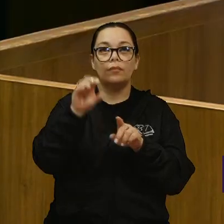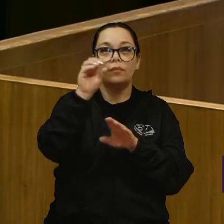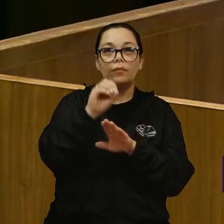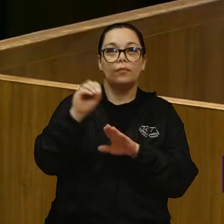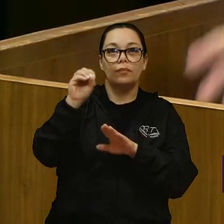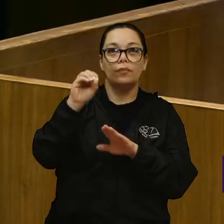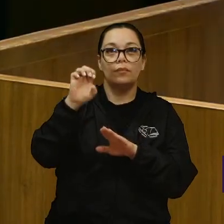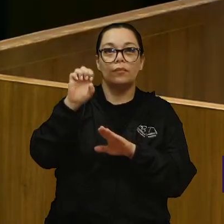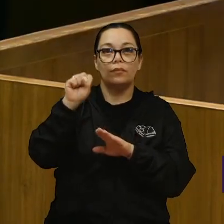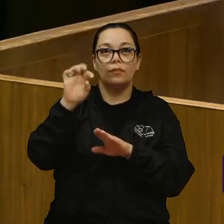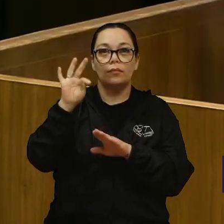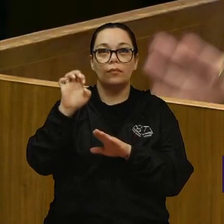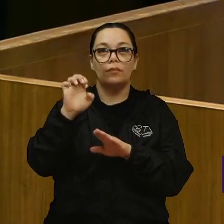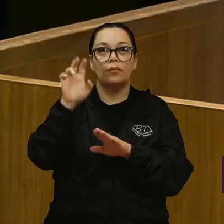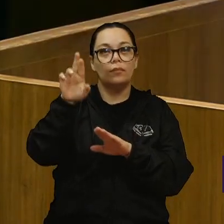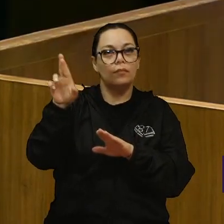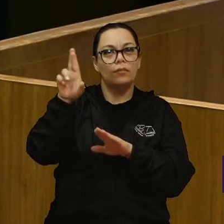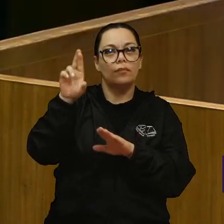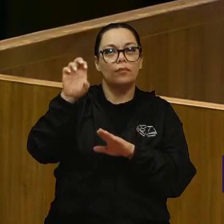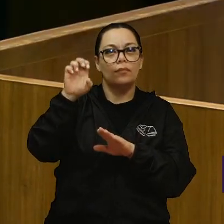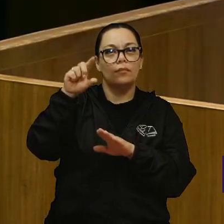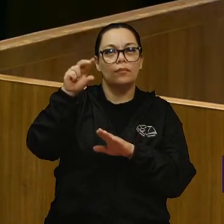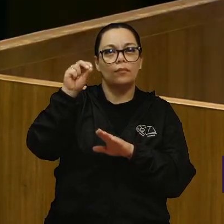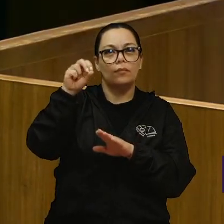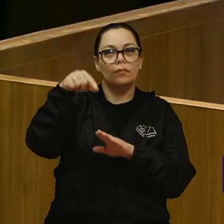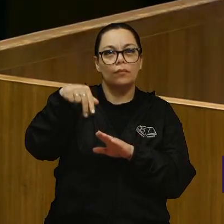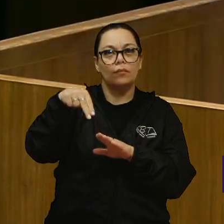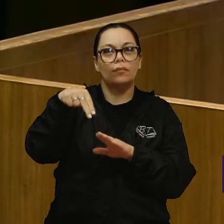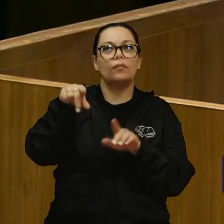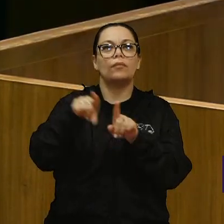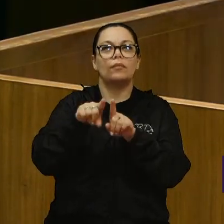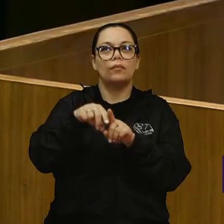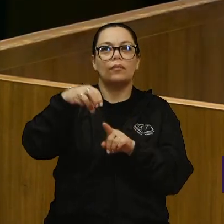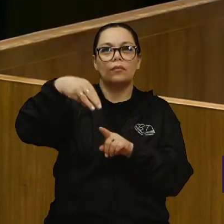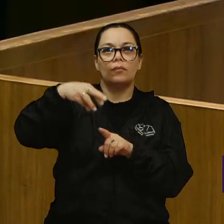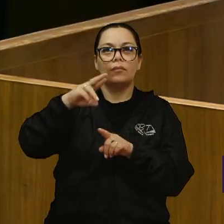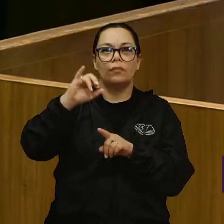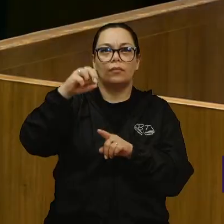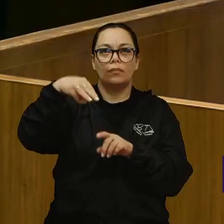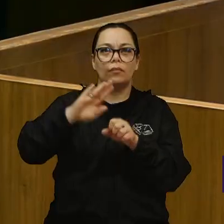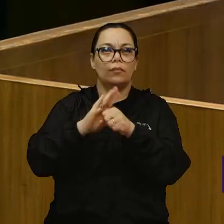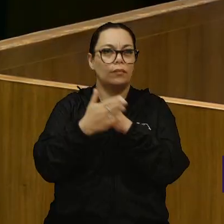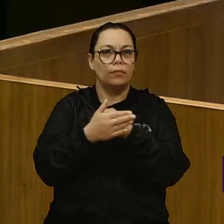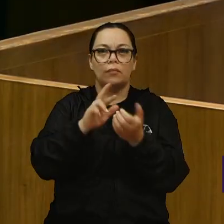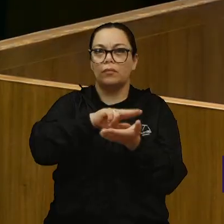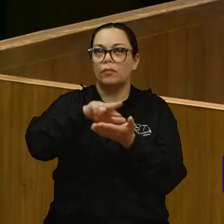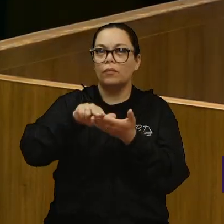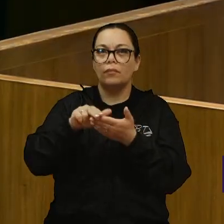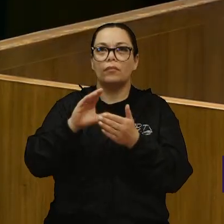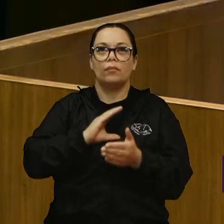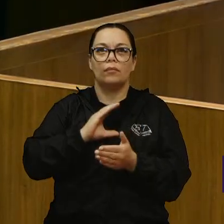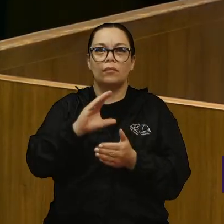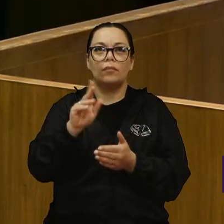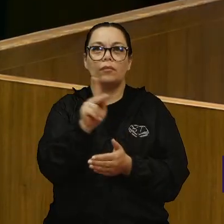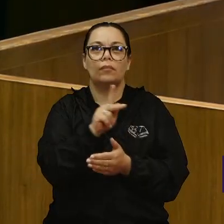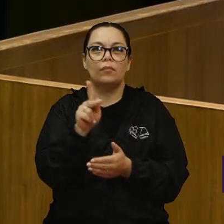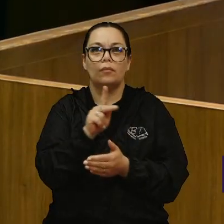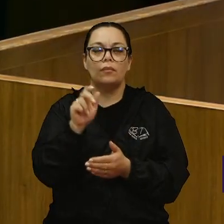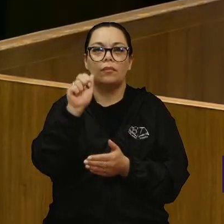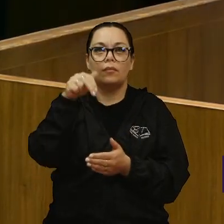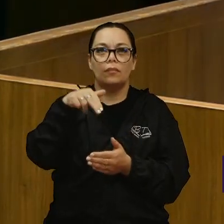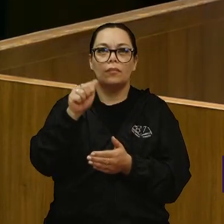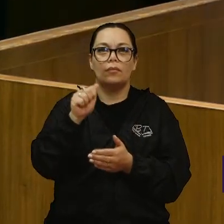oeste da cidade, ali, Reolon, Mariane, o trabalho que está sendo coordenado pela professora Ana